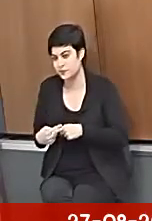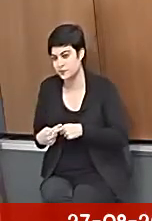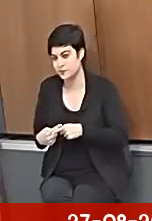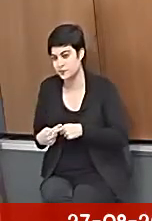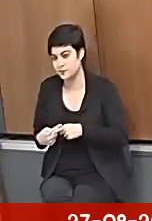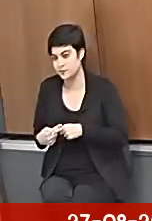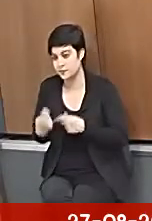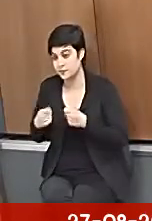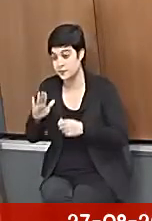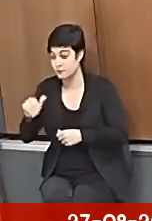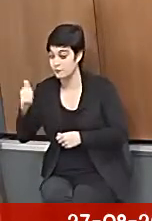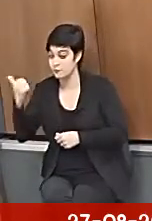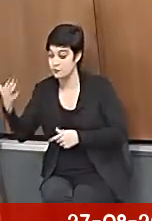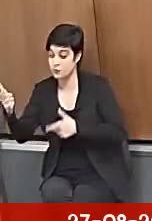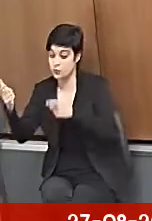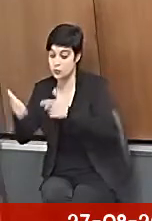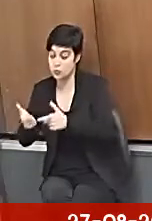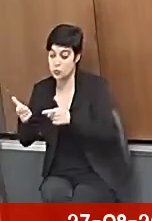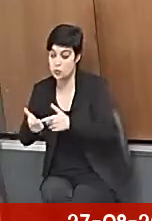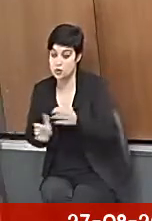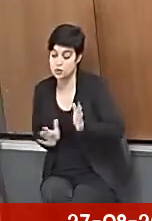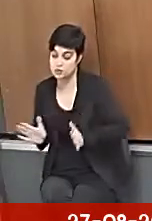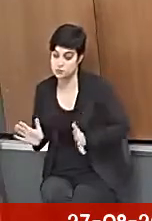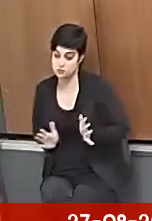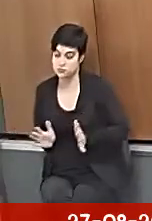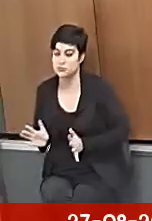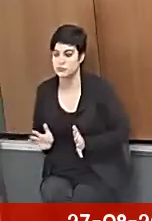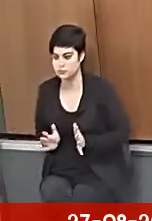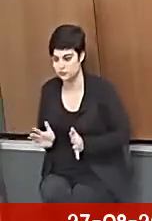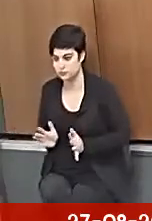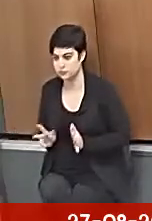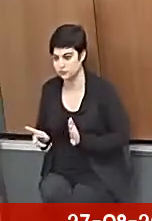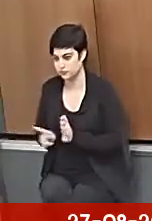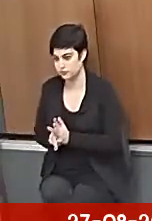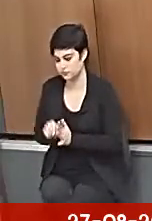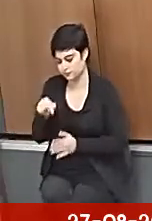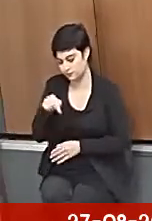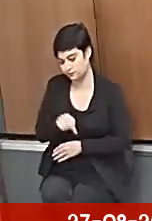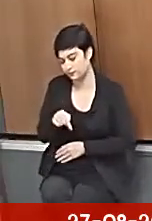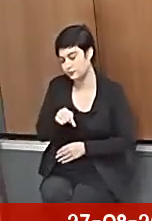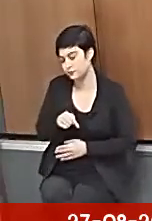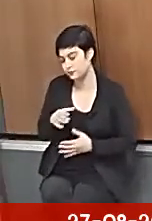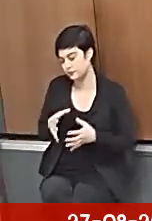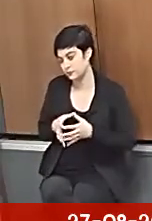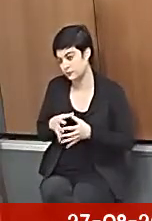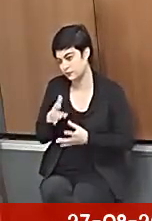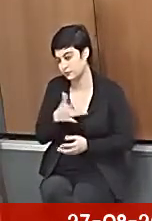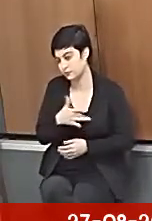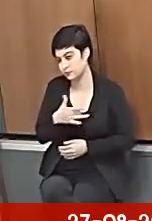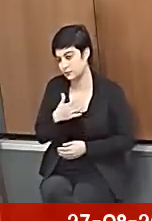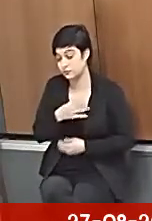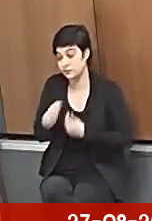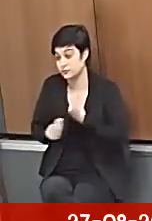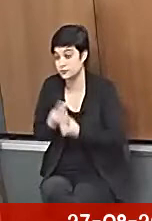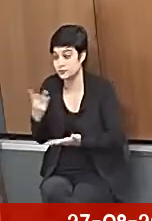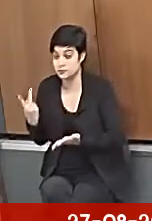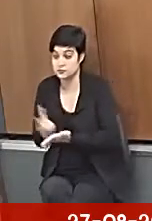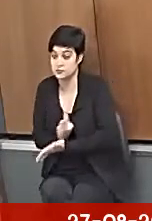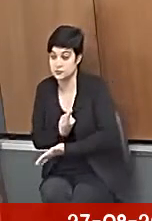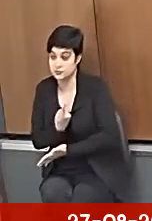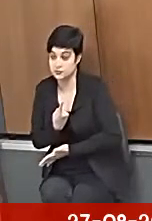fora do local acessível da torcida da casa né e como que fica lá